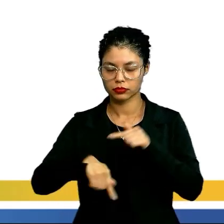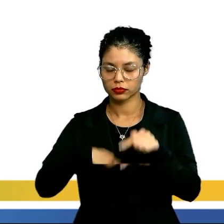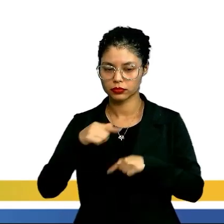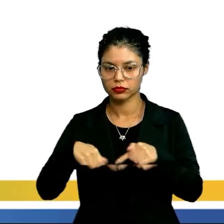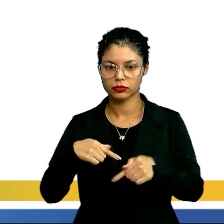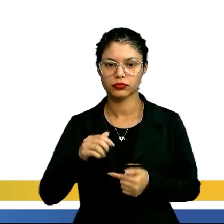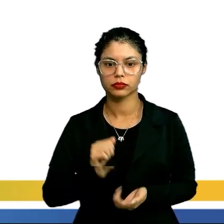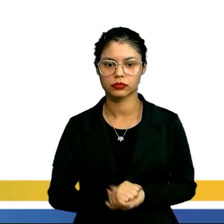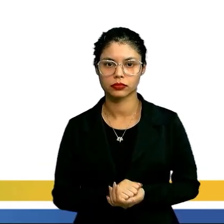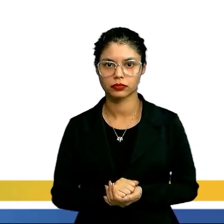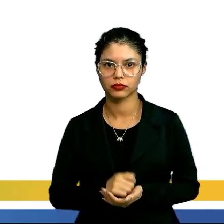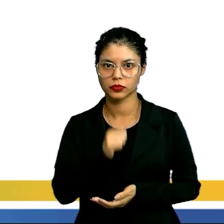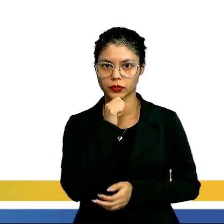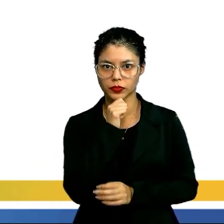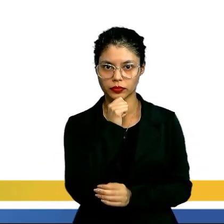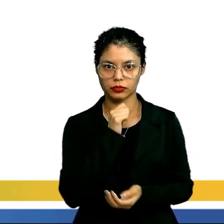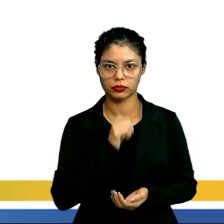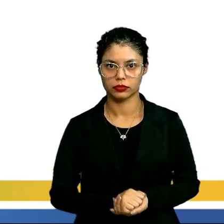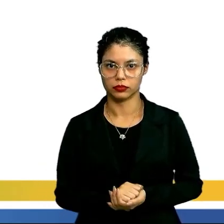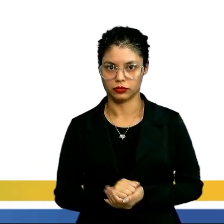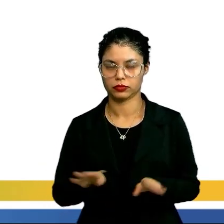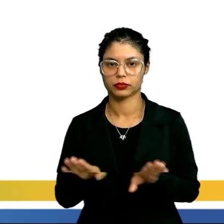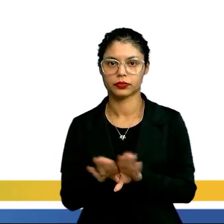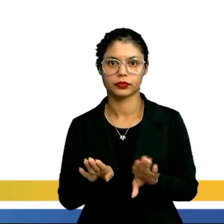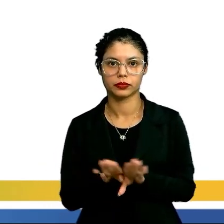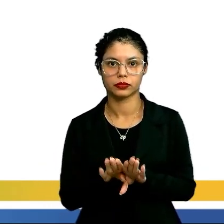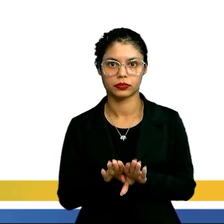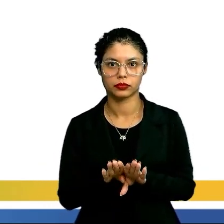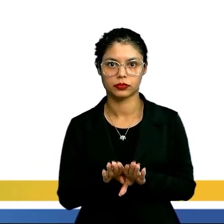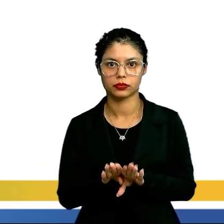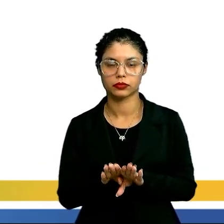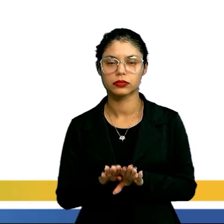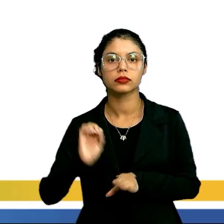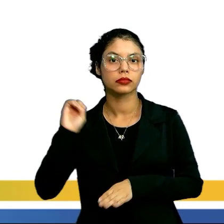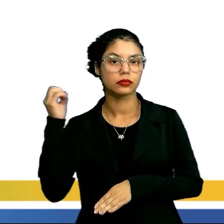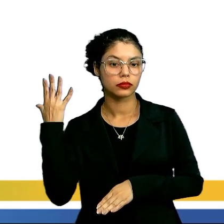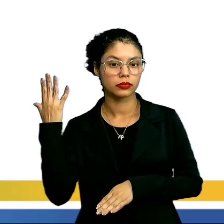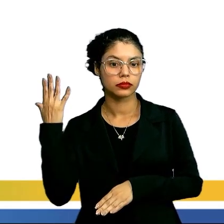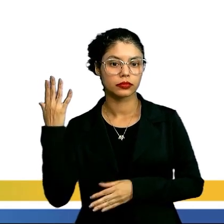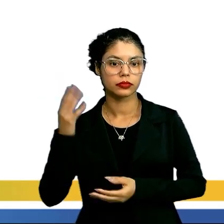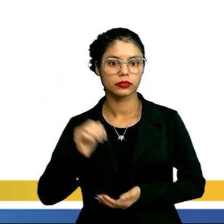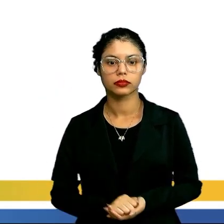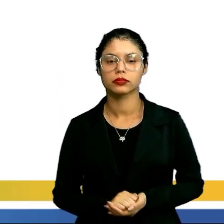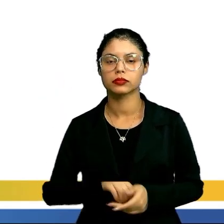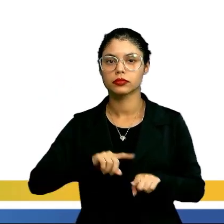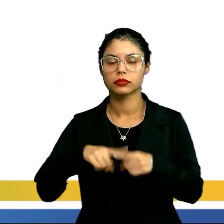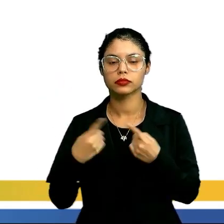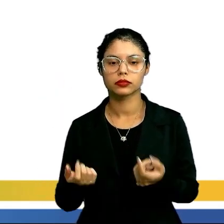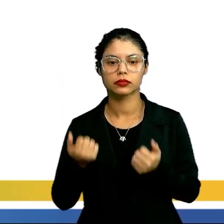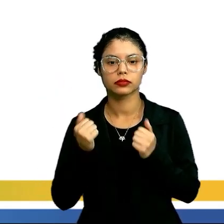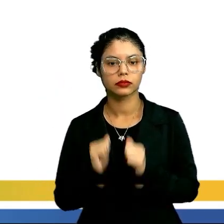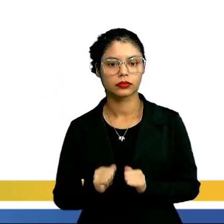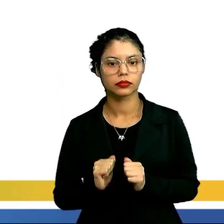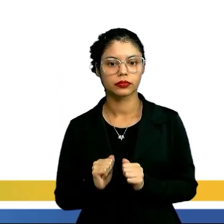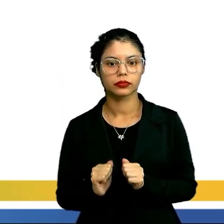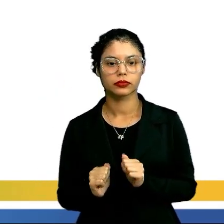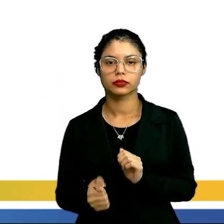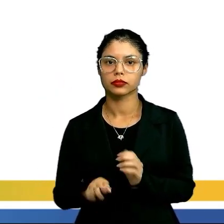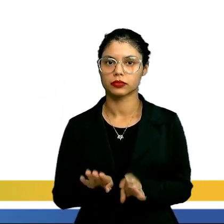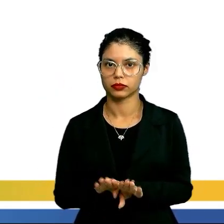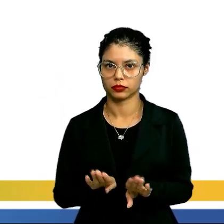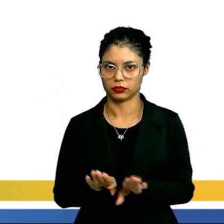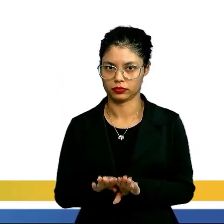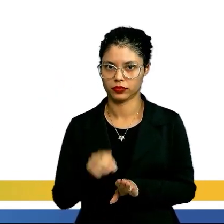está em um estado de equilíbrio reacional acontecido. Mas eu posso ter algum fator externo